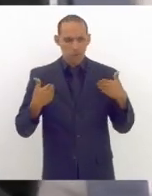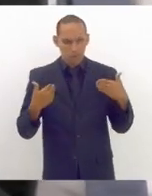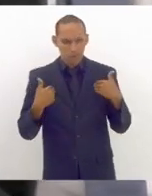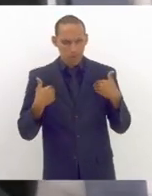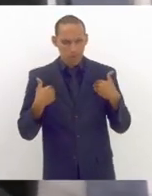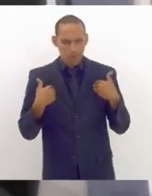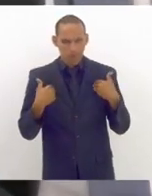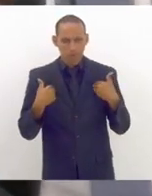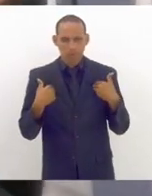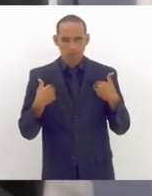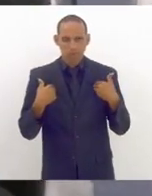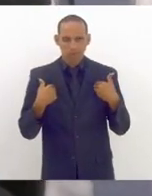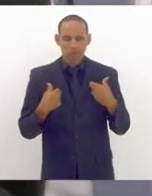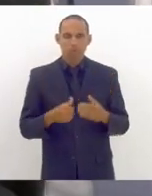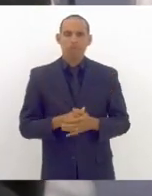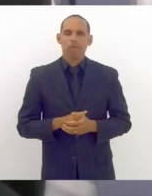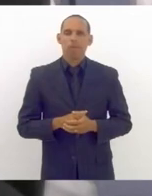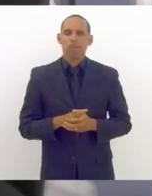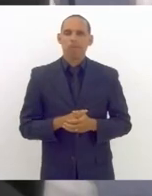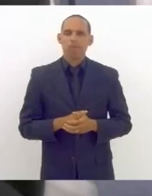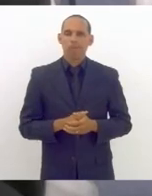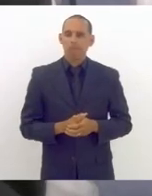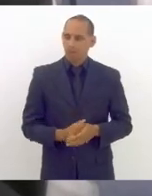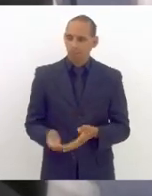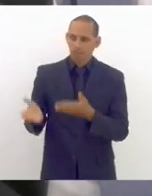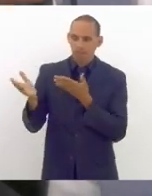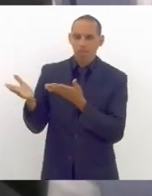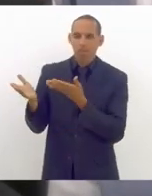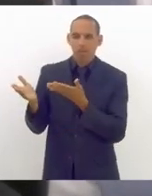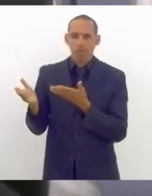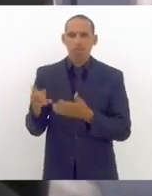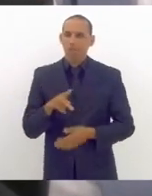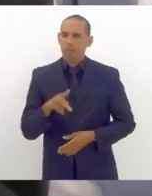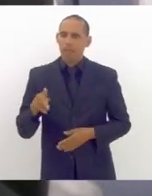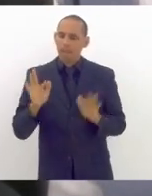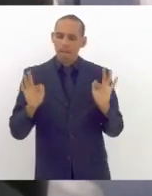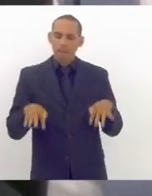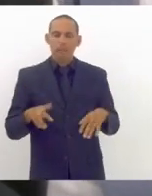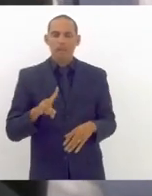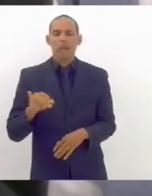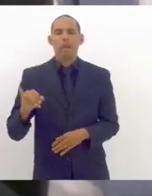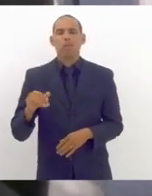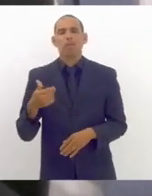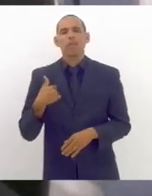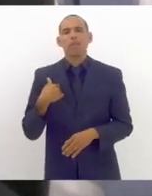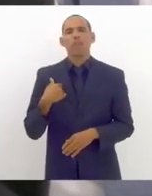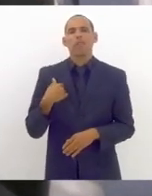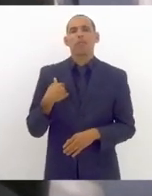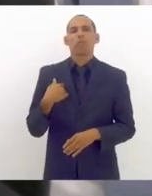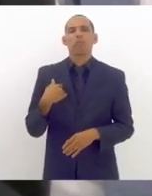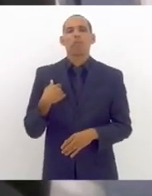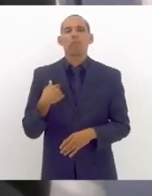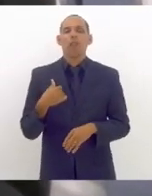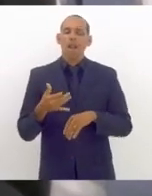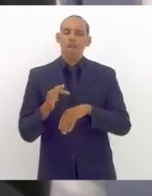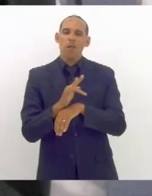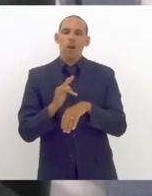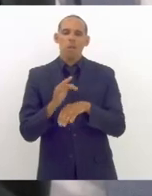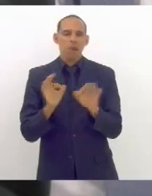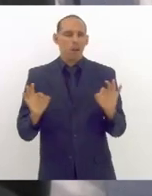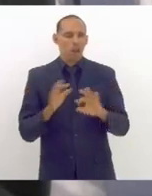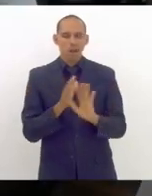né já que o senhor se a palavra final e depois eu vou formalmente encerrar sem proposta